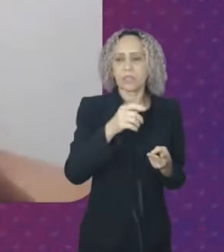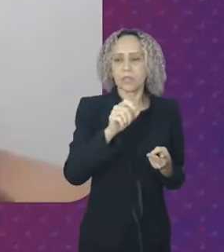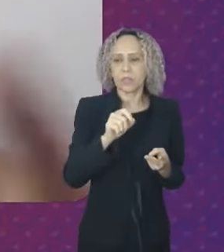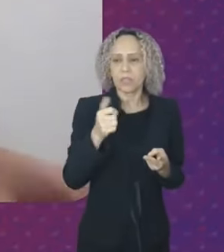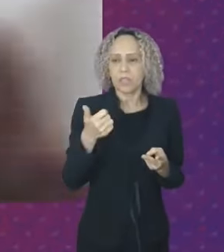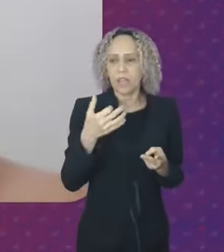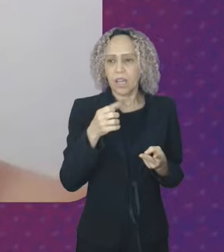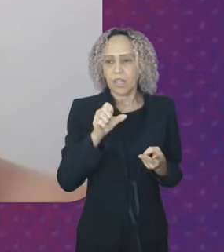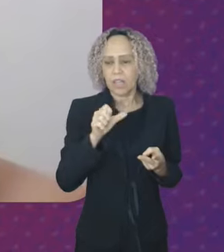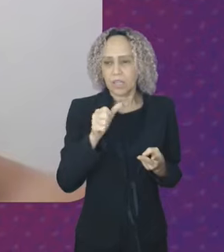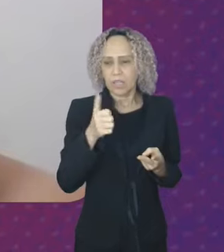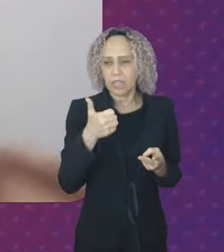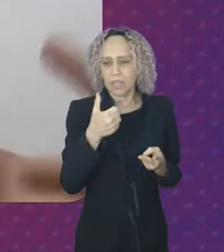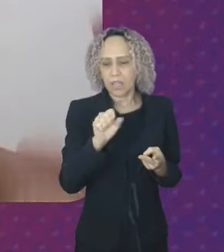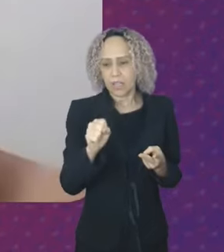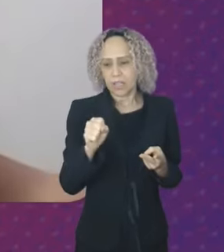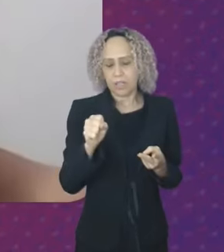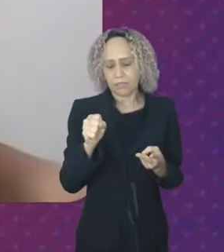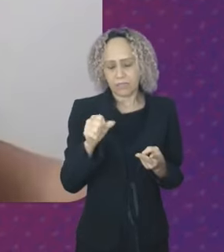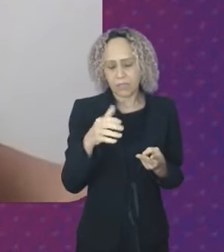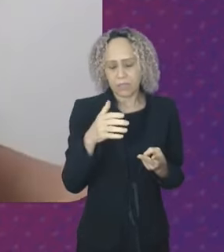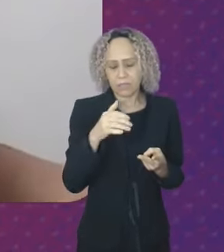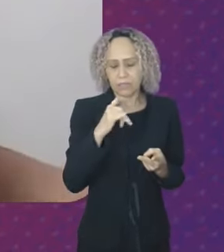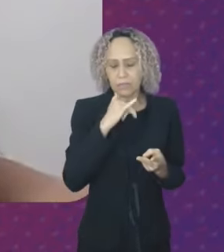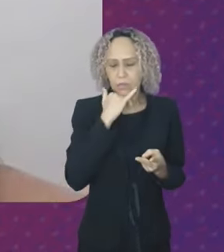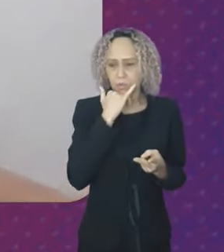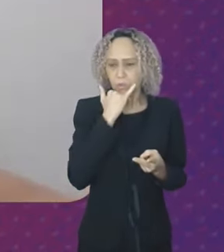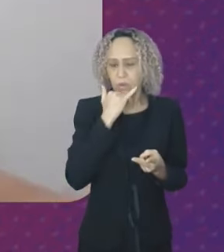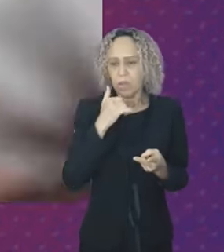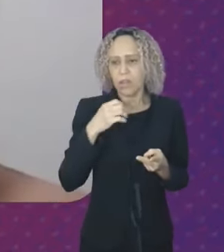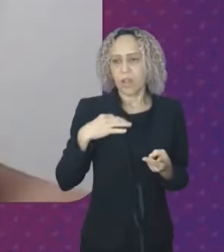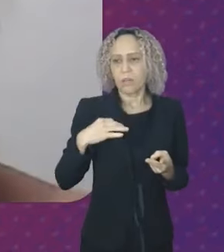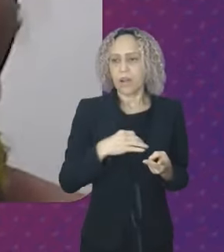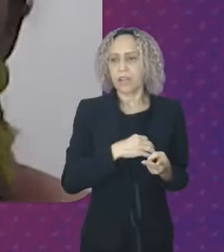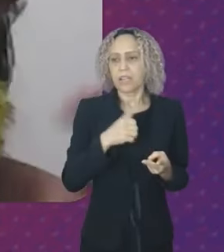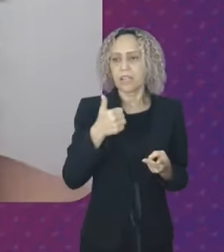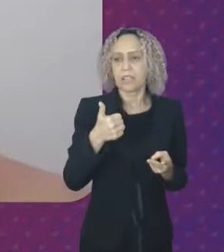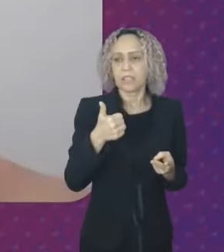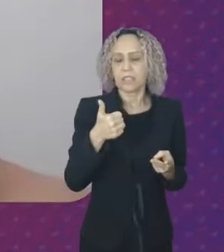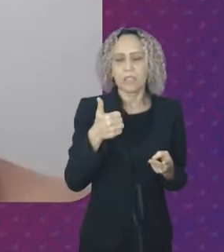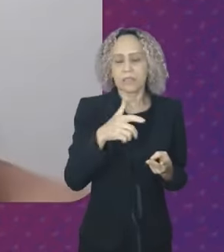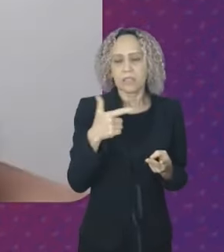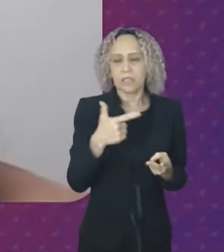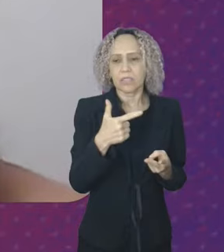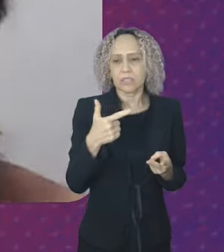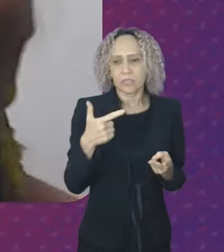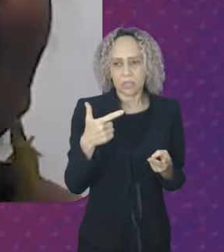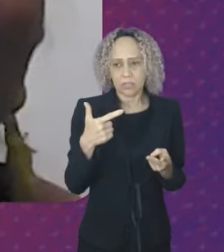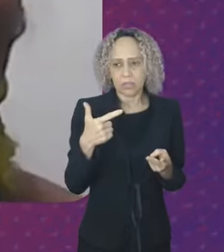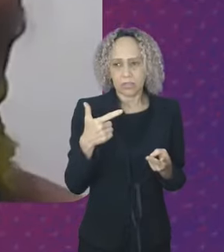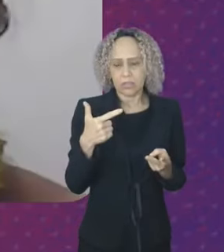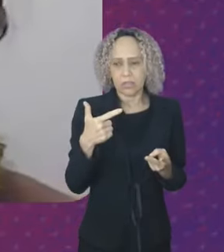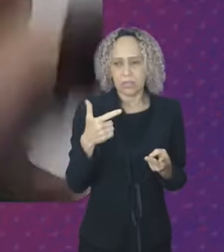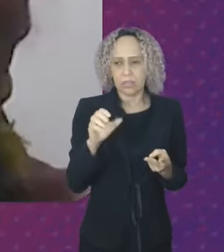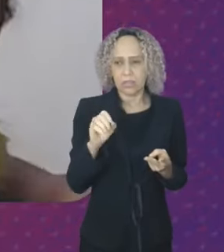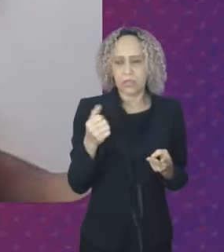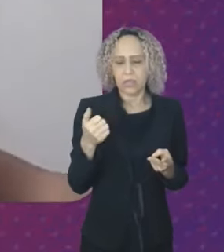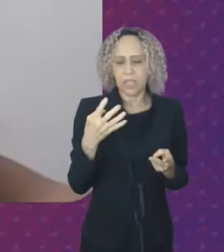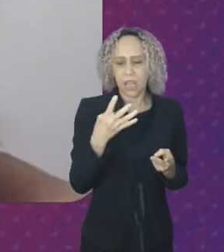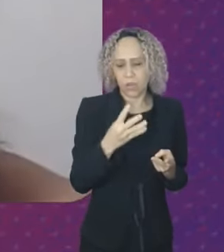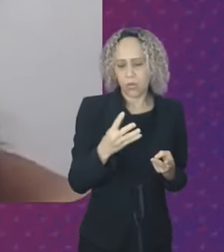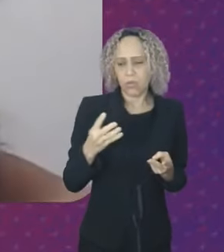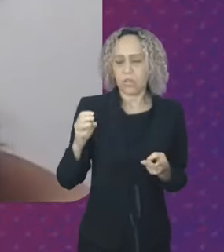os candidatos que querem se posicionar como uma terceira via, né, que eles vão correr por fora, olha,